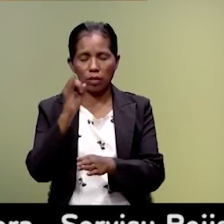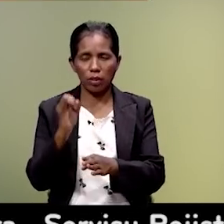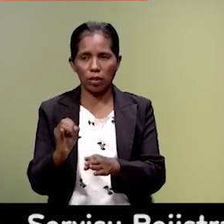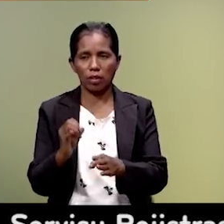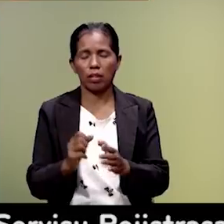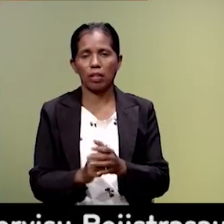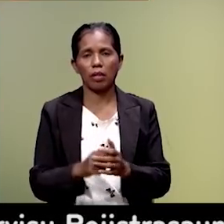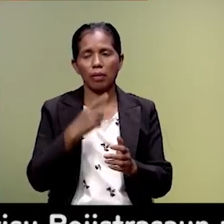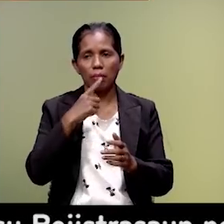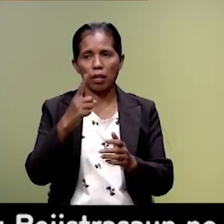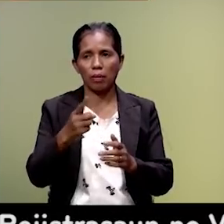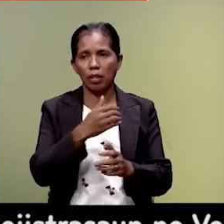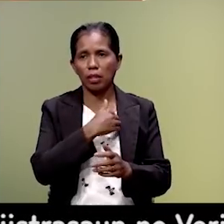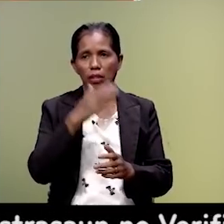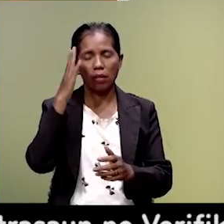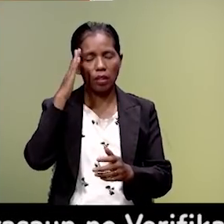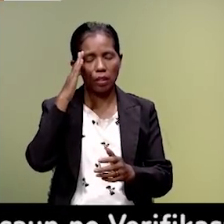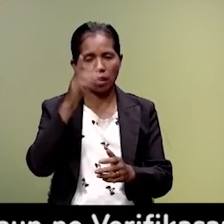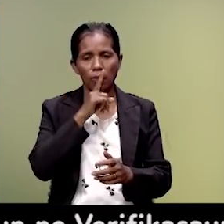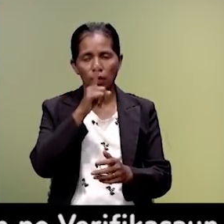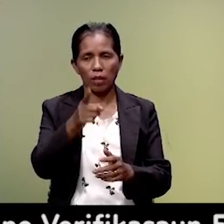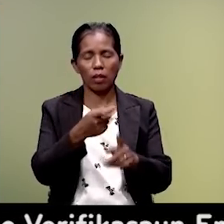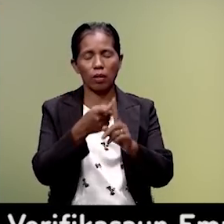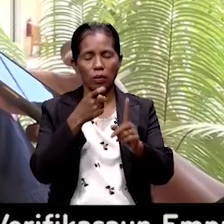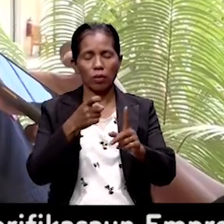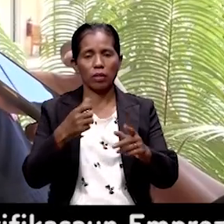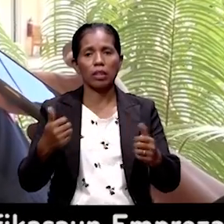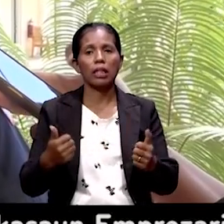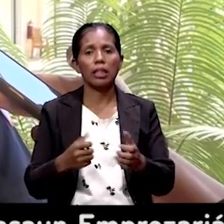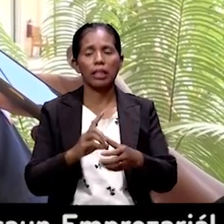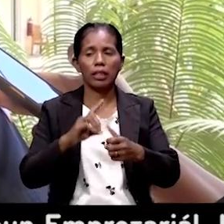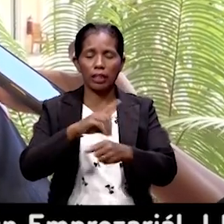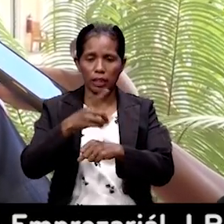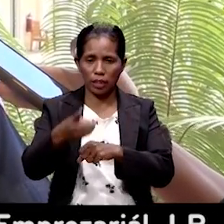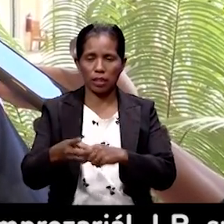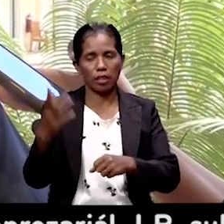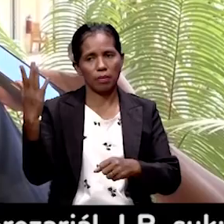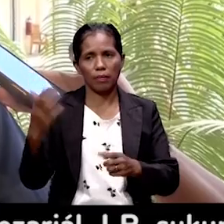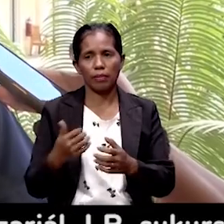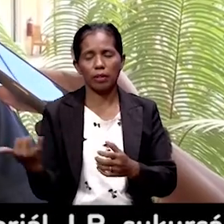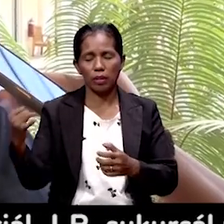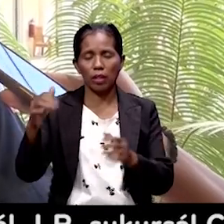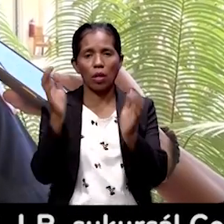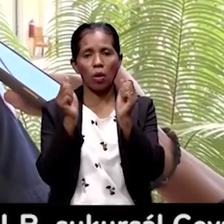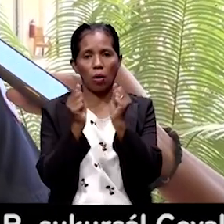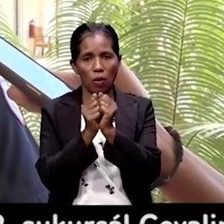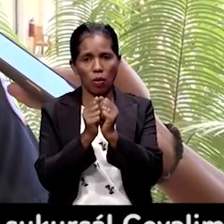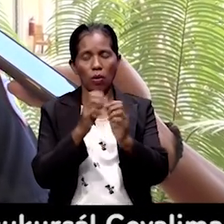né? Mas bem, se dá o que tem motivo lolos, o seu acontecimento. Tira o careta